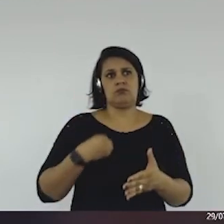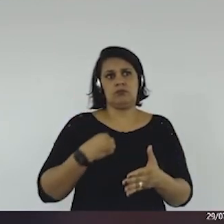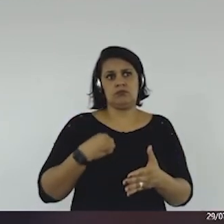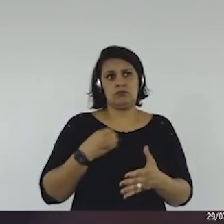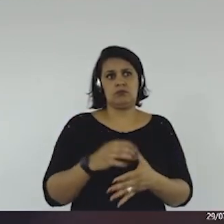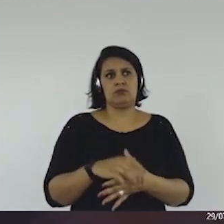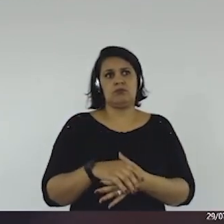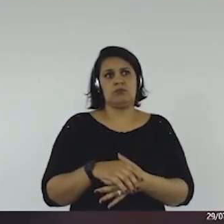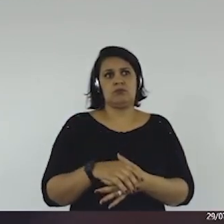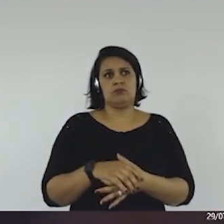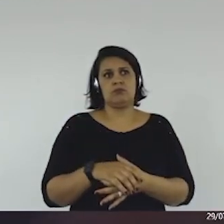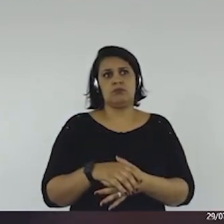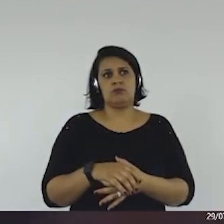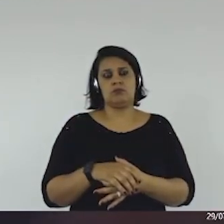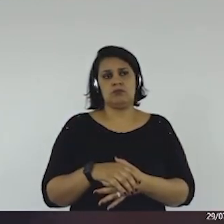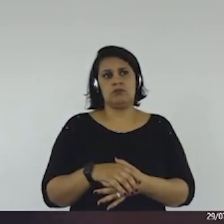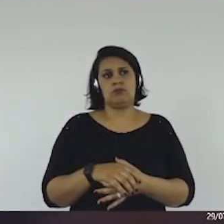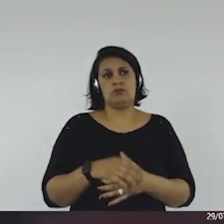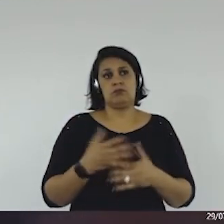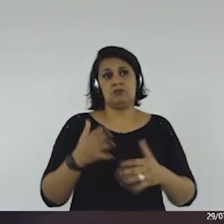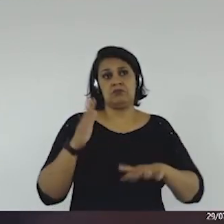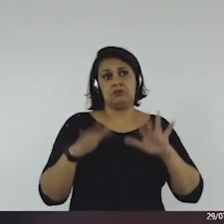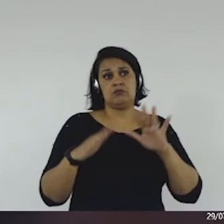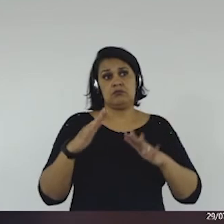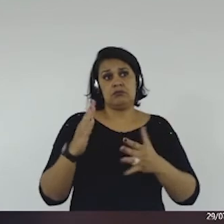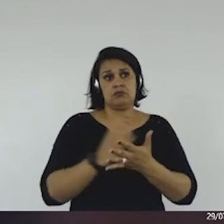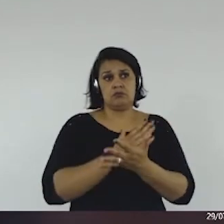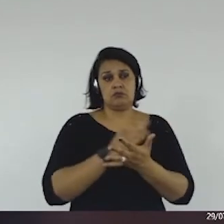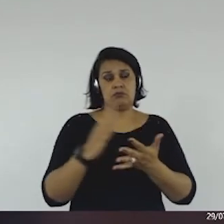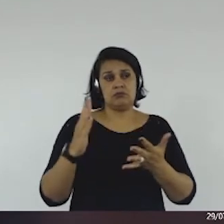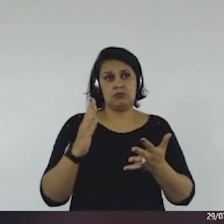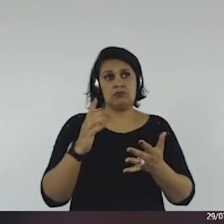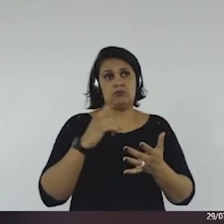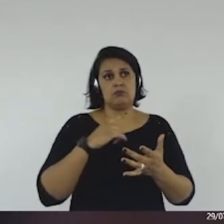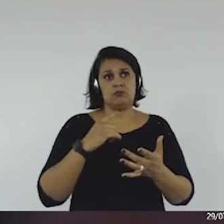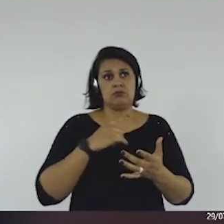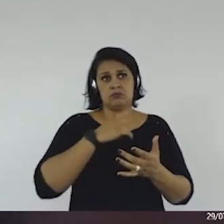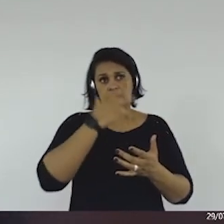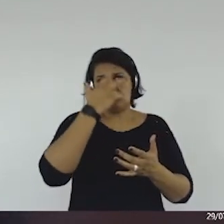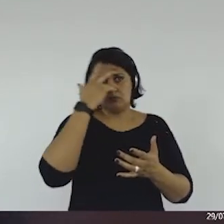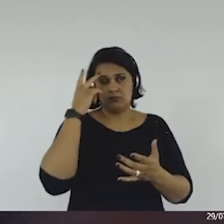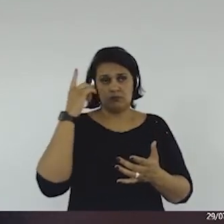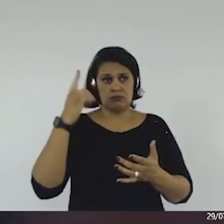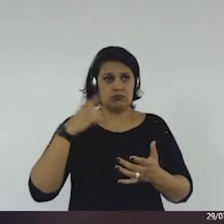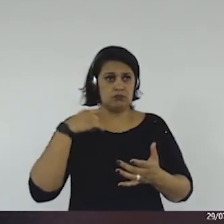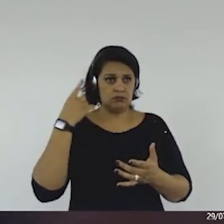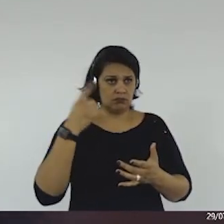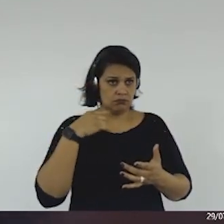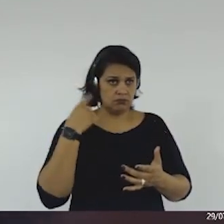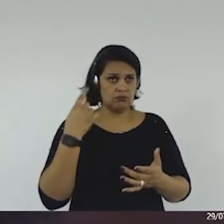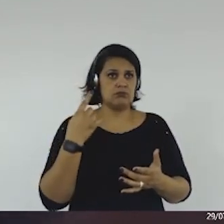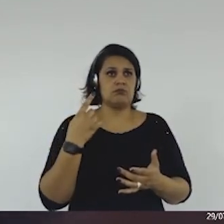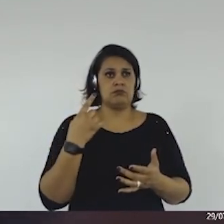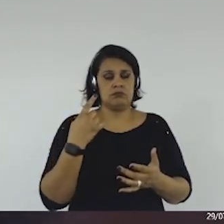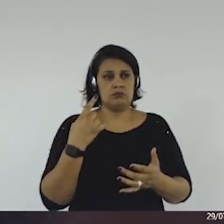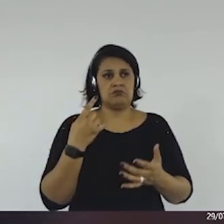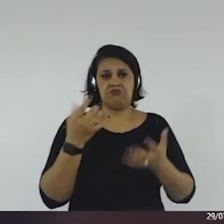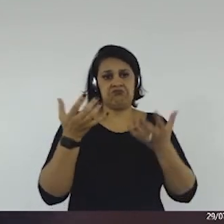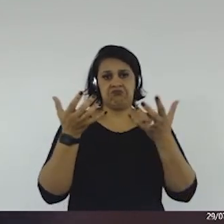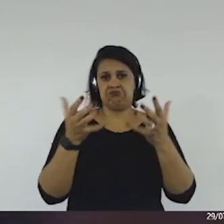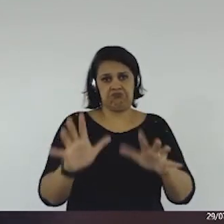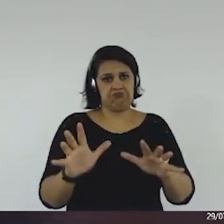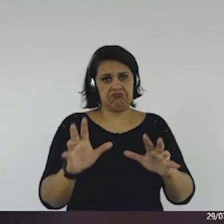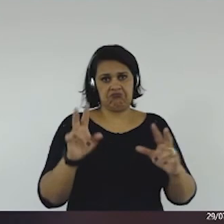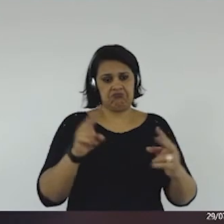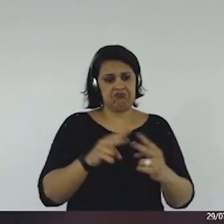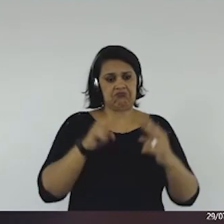claro que, em certos casos, pode até imaginar-se que o advogado ou a parte não queira uma audiência virtual porque